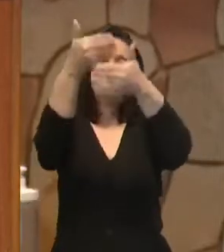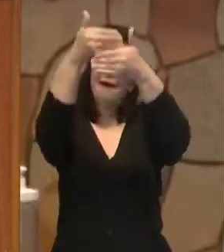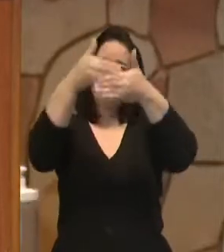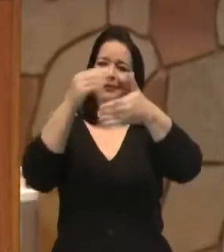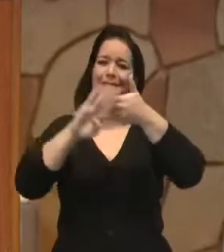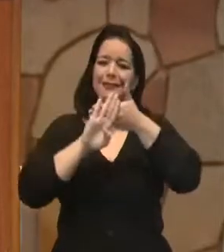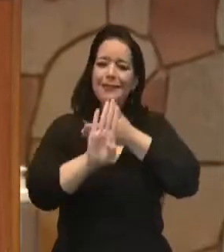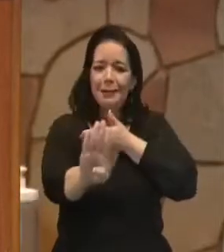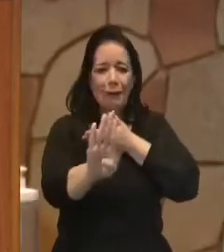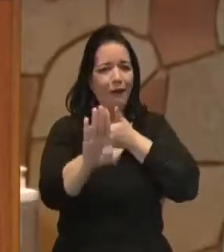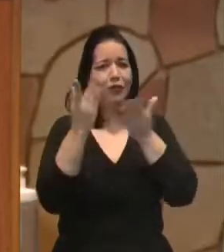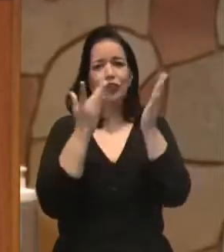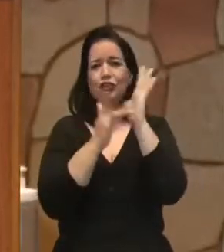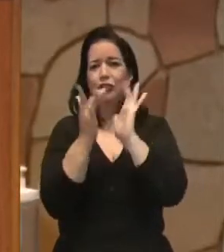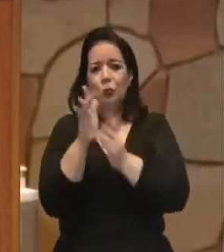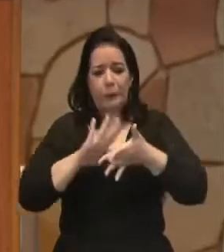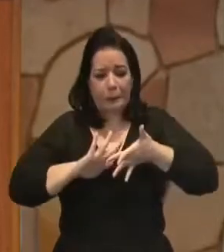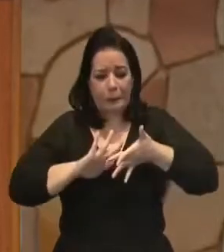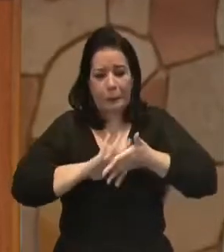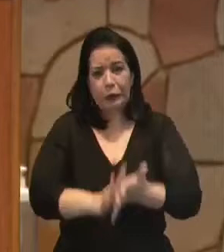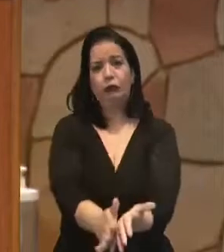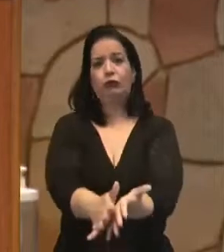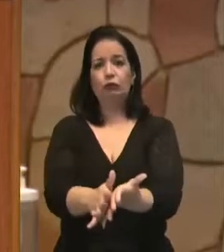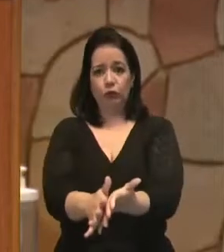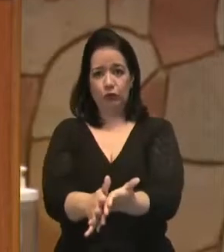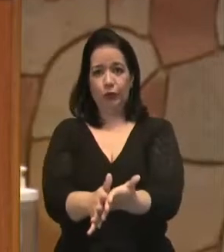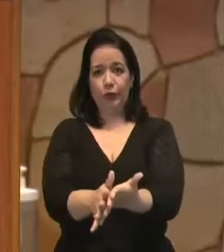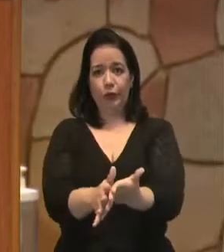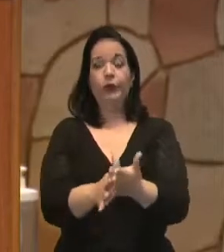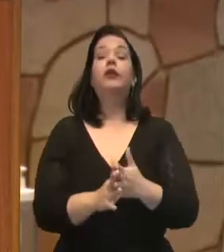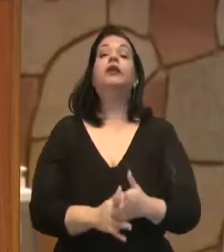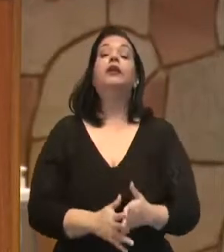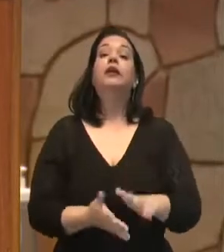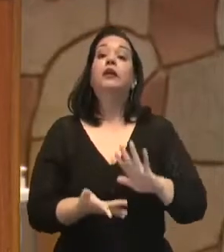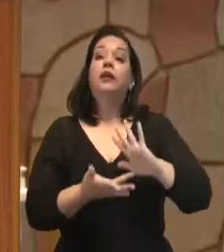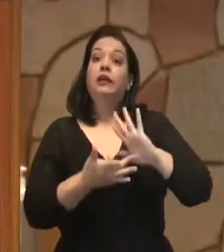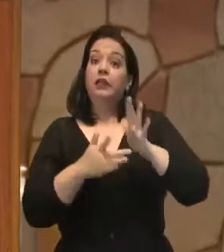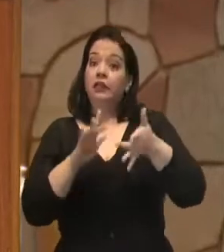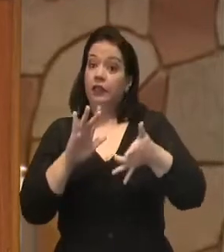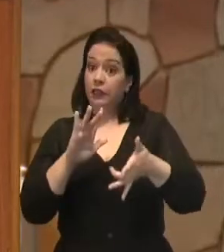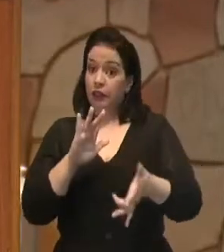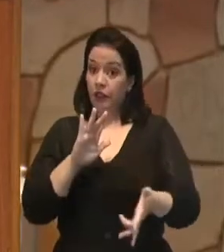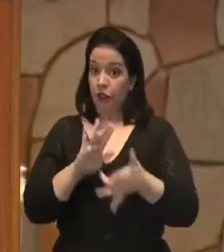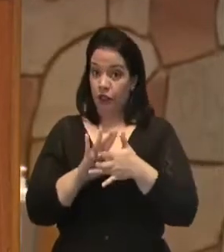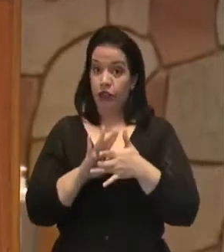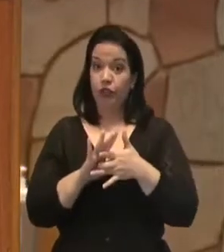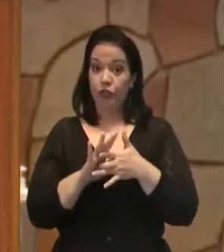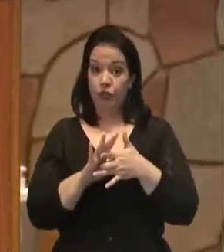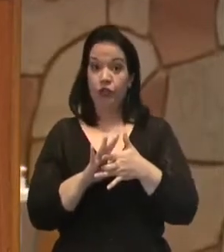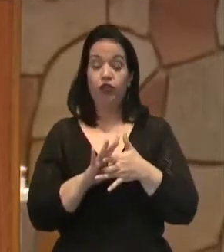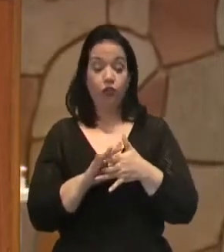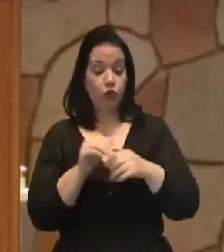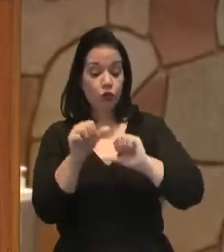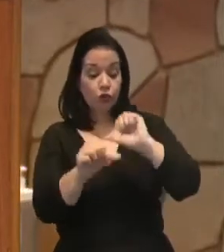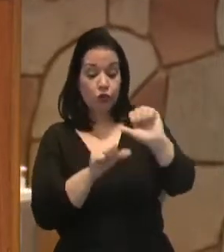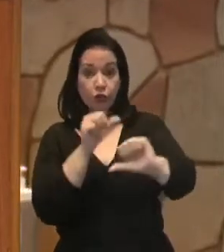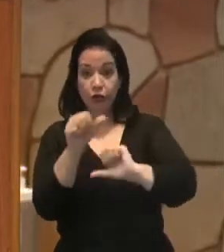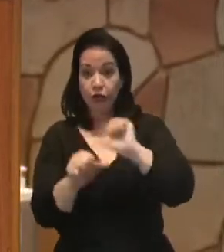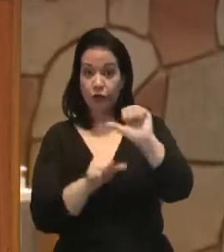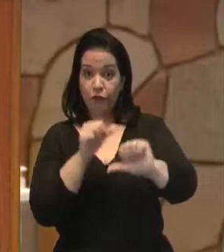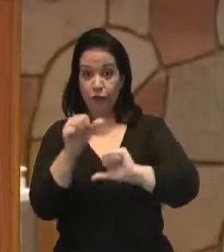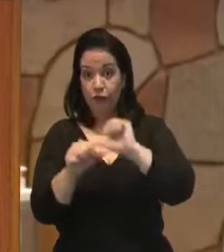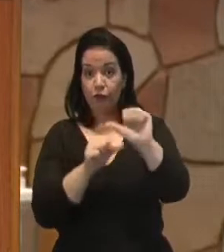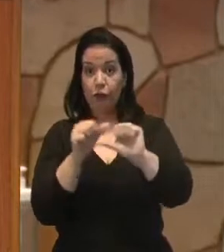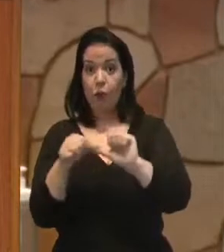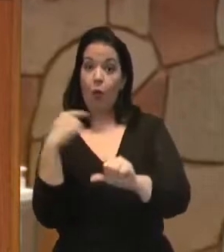carne a lei dos mandamentos na forma de ordenanças, para que dos dois criasse em si mesmo um novo homem, fazendo a paz,